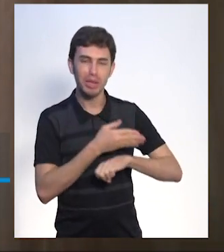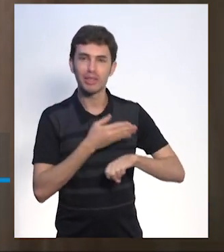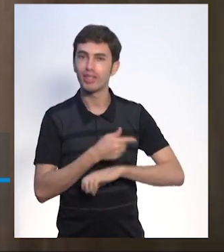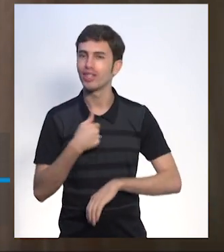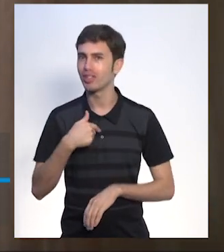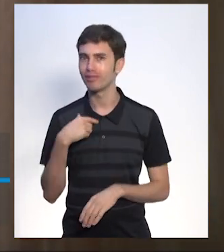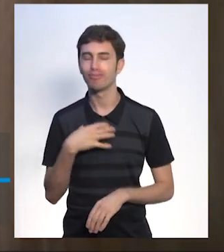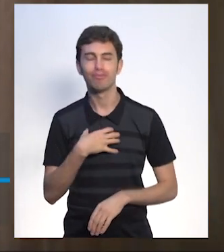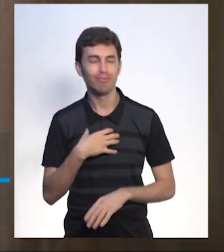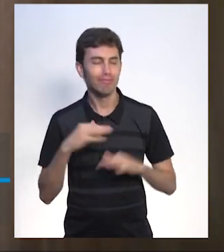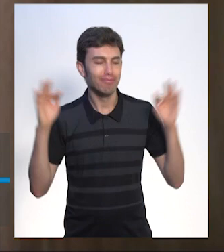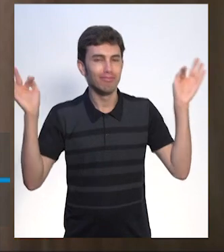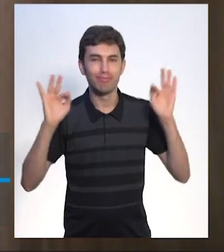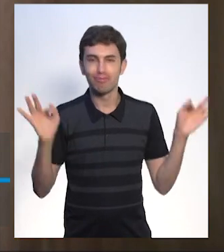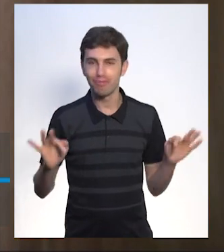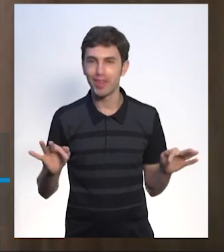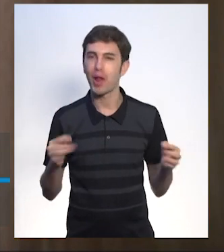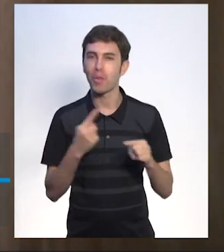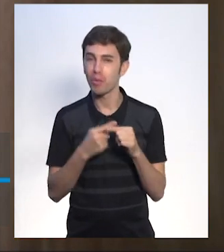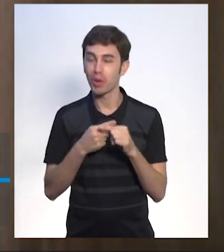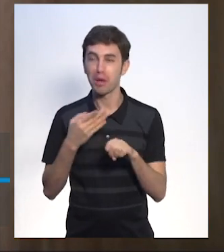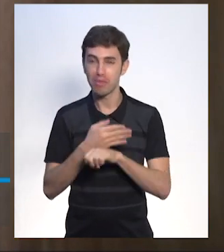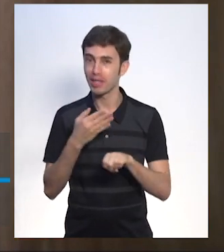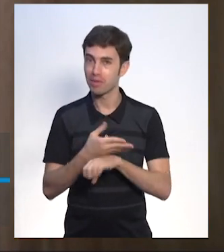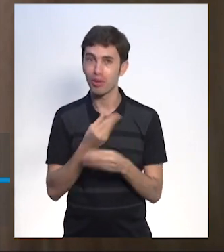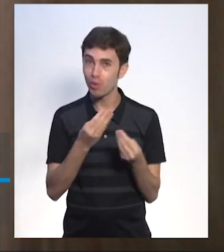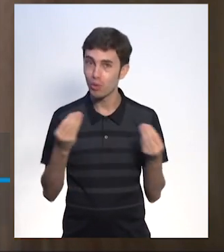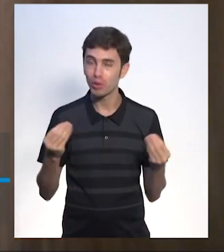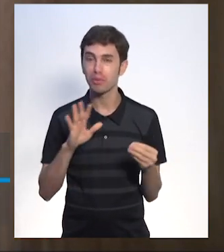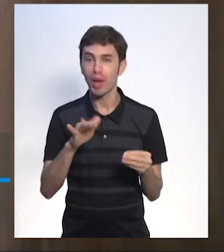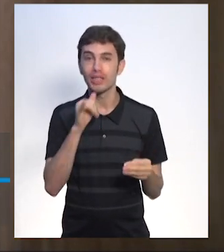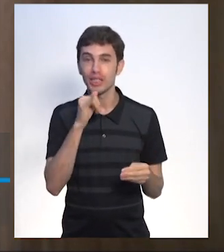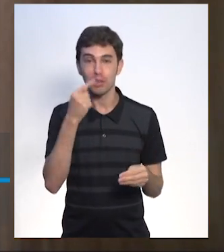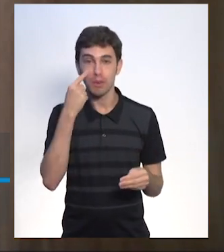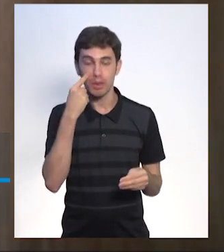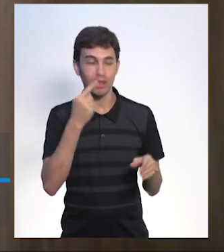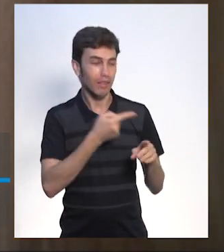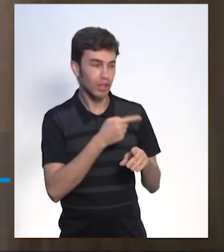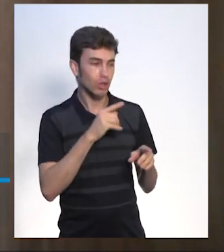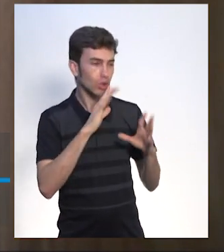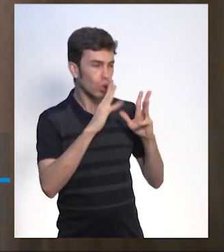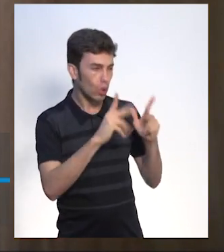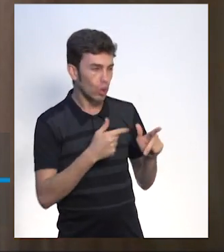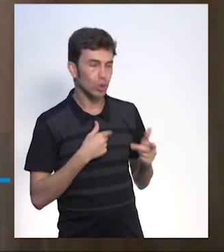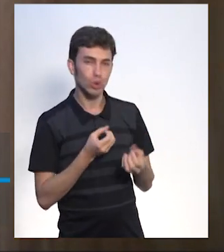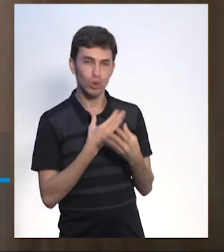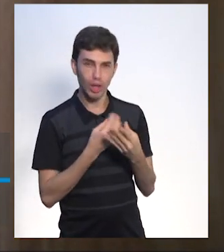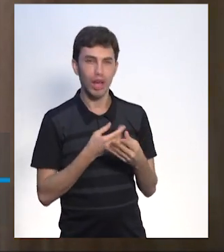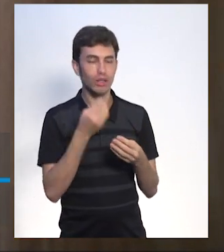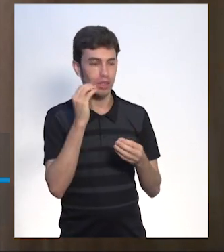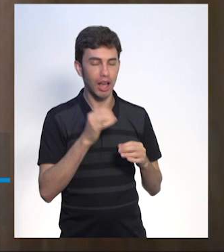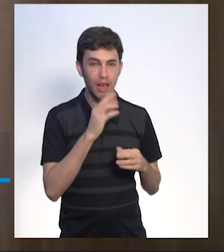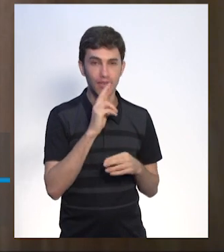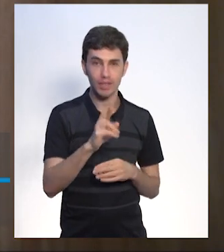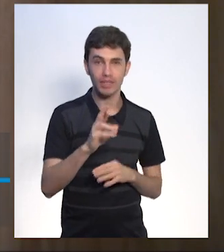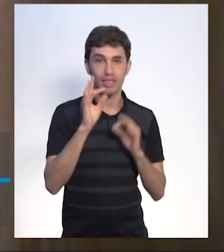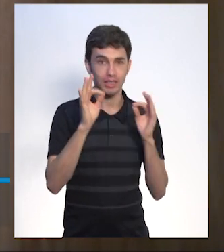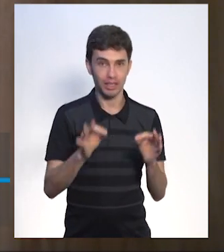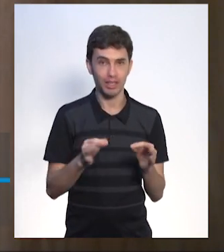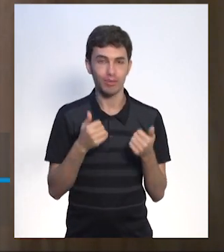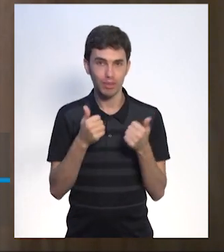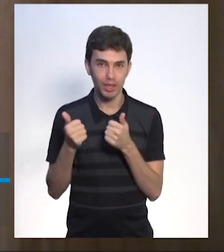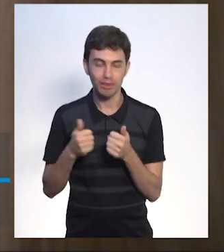felizes e estamos compilando todas essas informações para poder também, né, não passar nada errado para vocês,